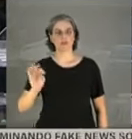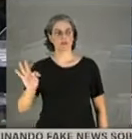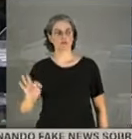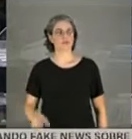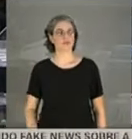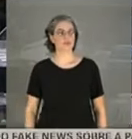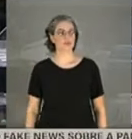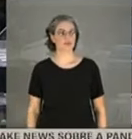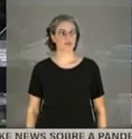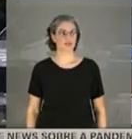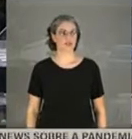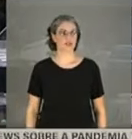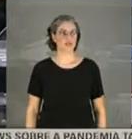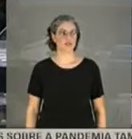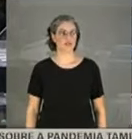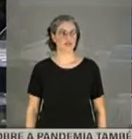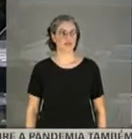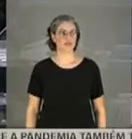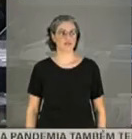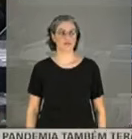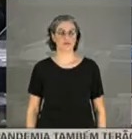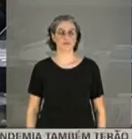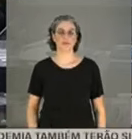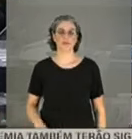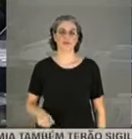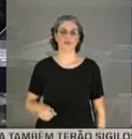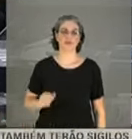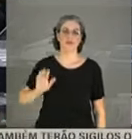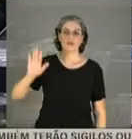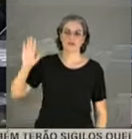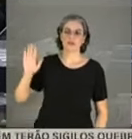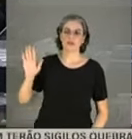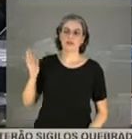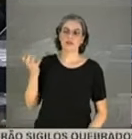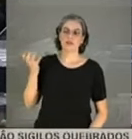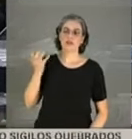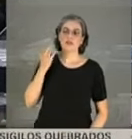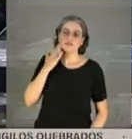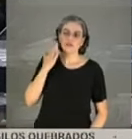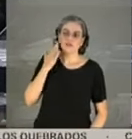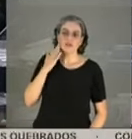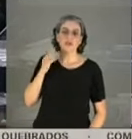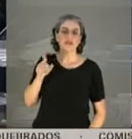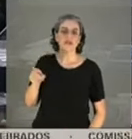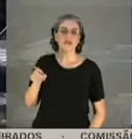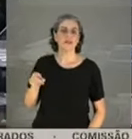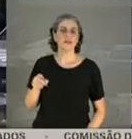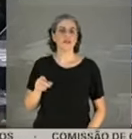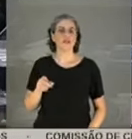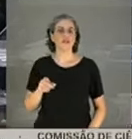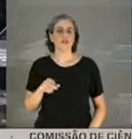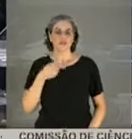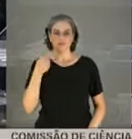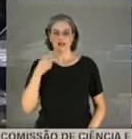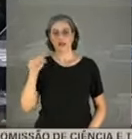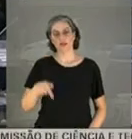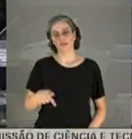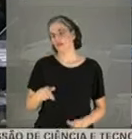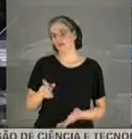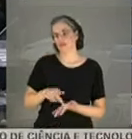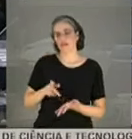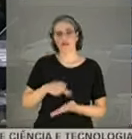interrupção. Eu queria só, senador Randolph, eu queria só dizer a essa comissão parlamentar